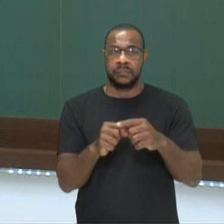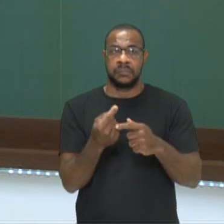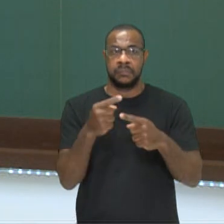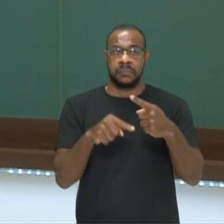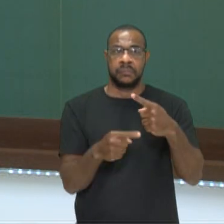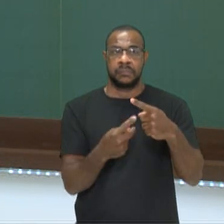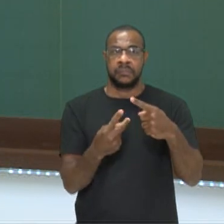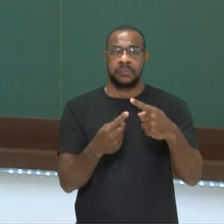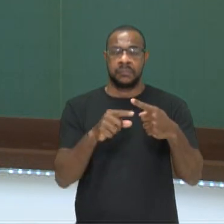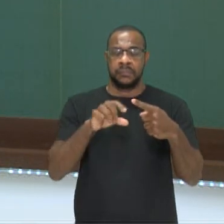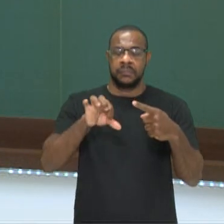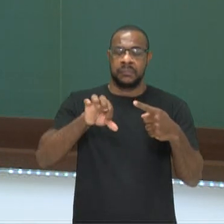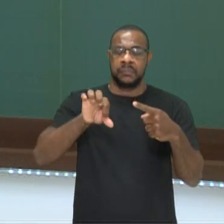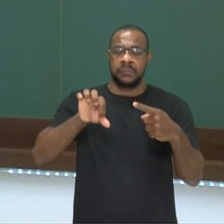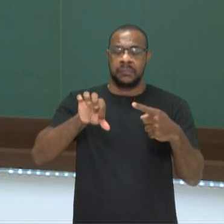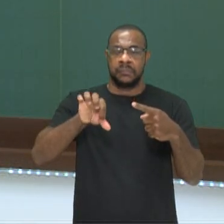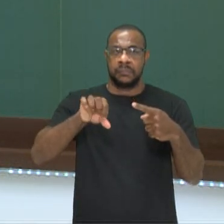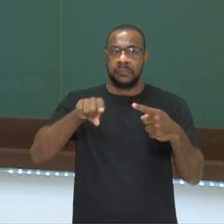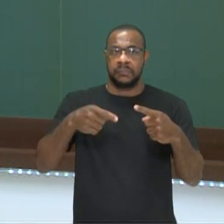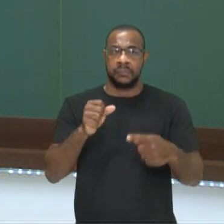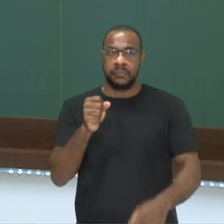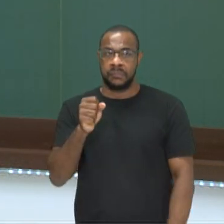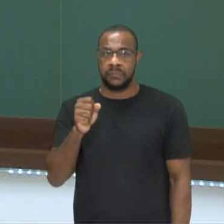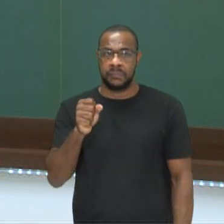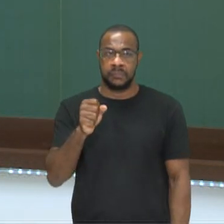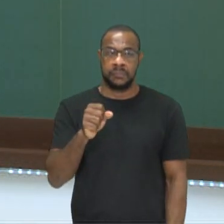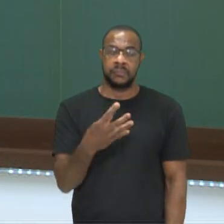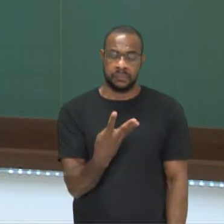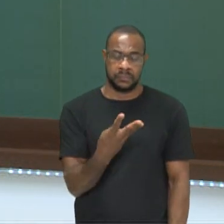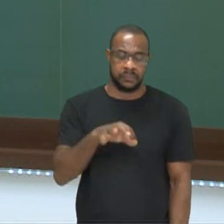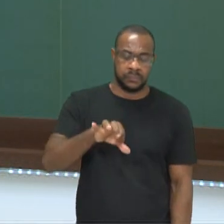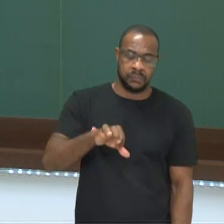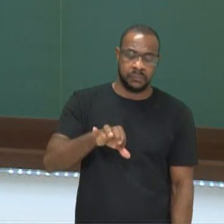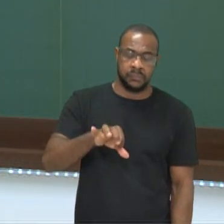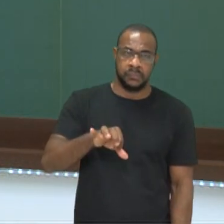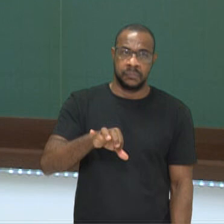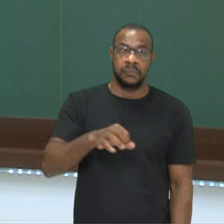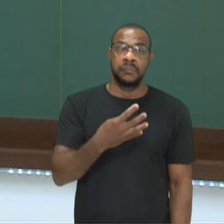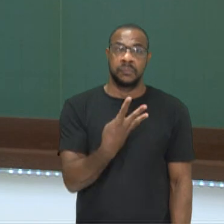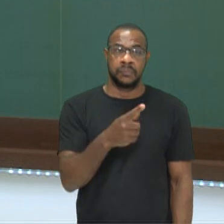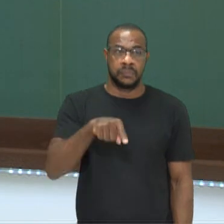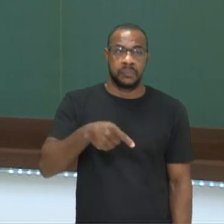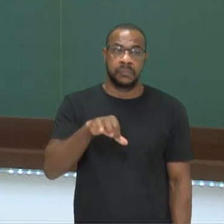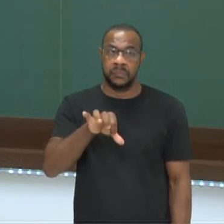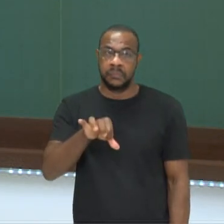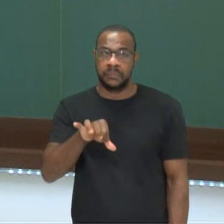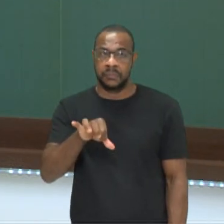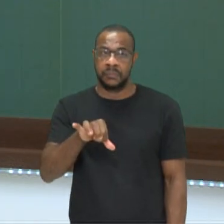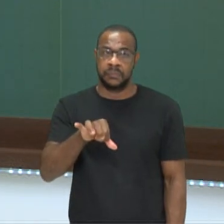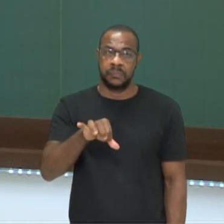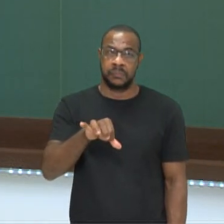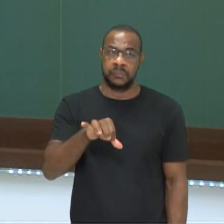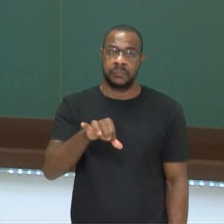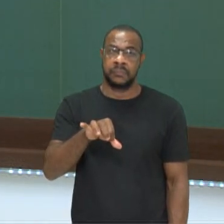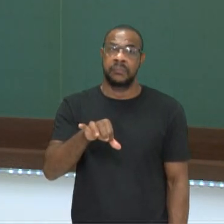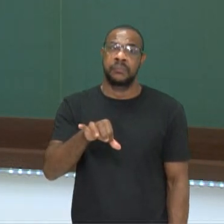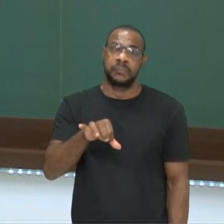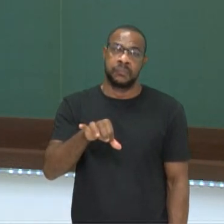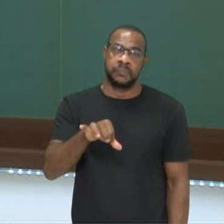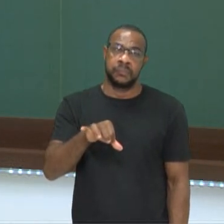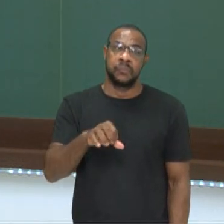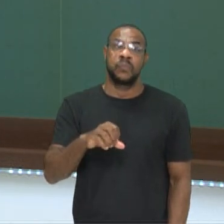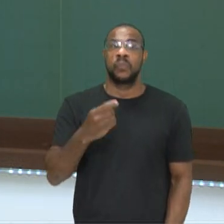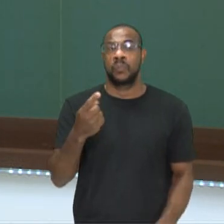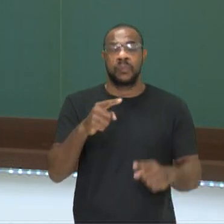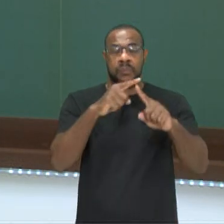quer a metade de 9,8, 4,9. Ou, se preferir, a multiplicação de fração. 1 vezes